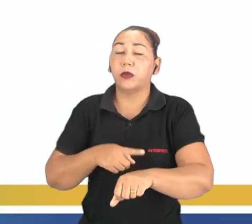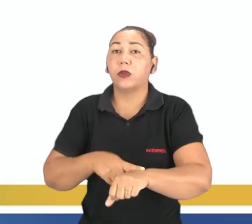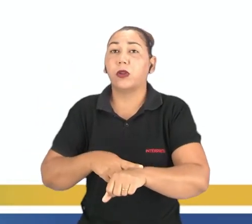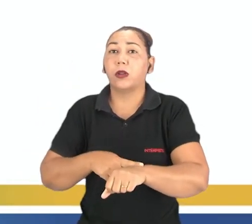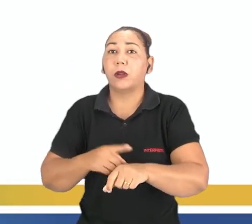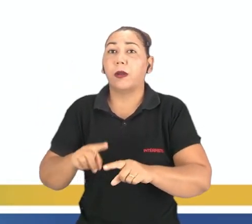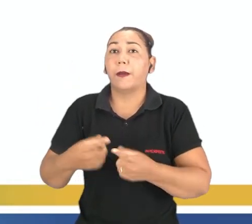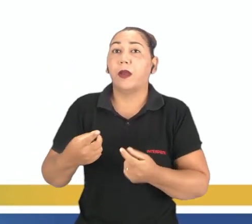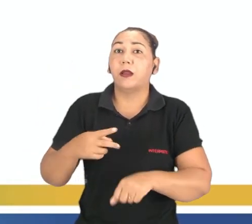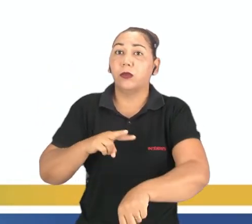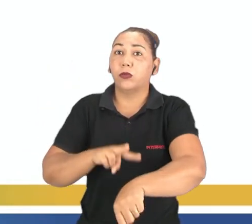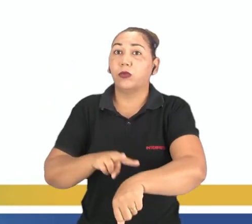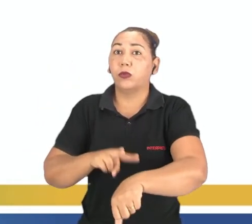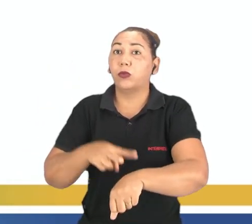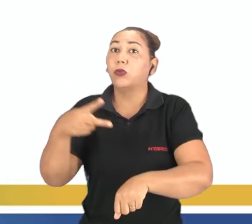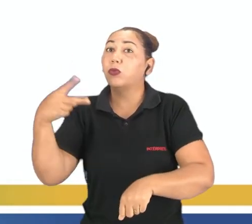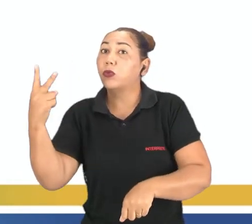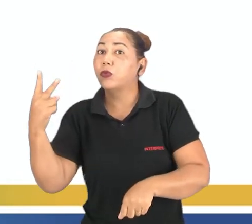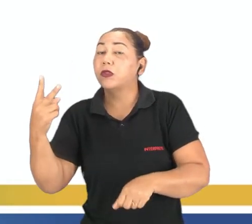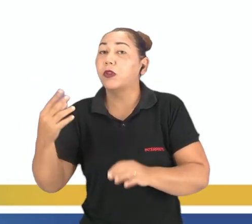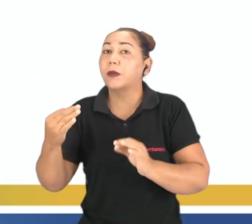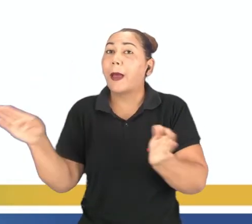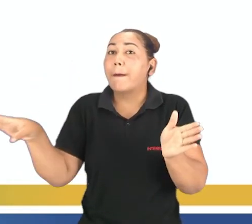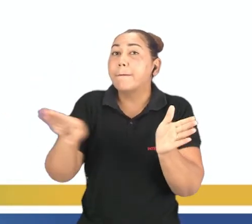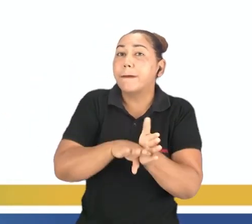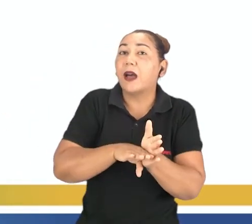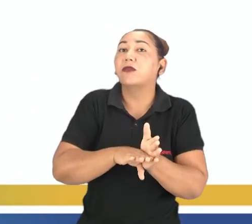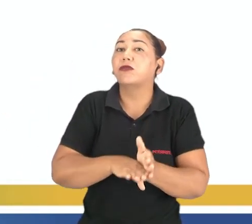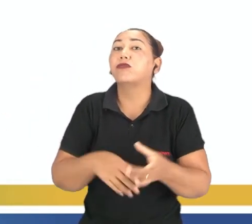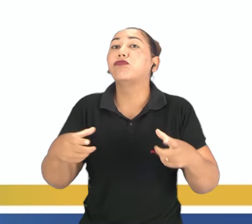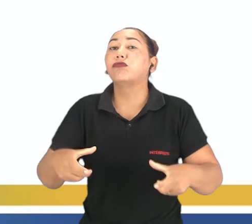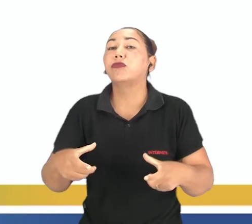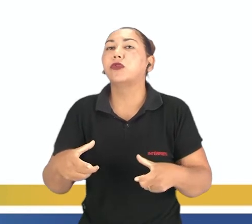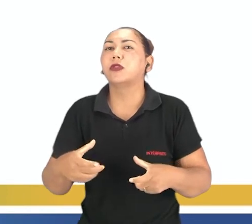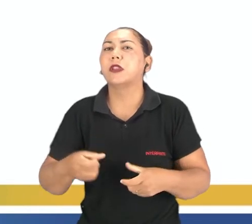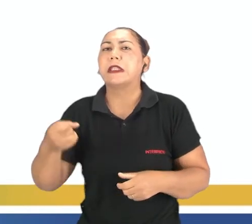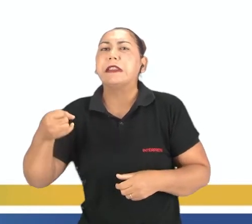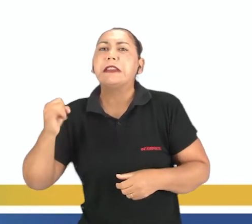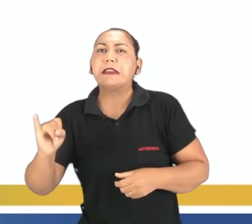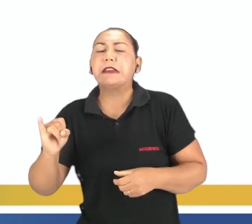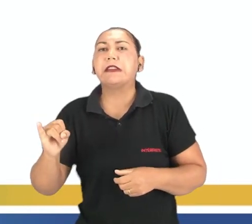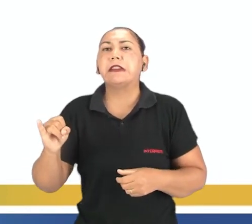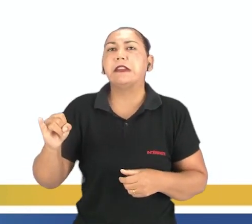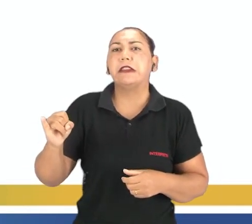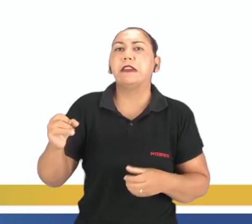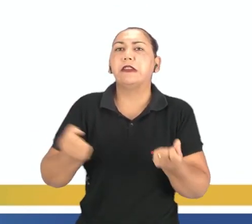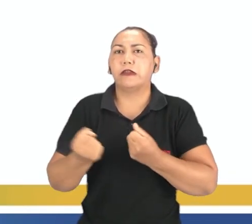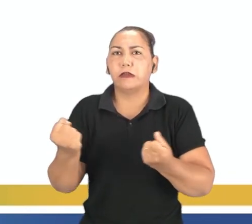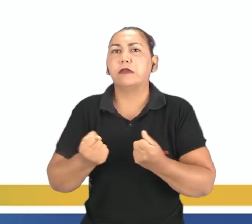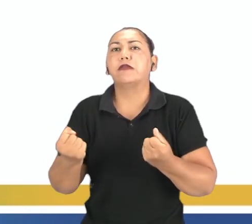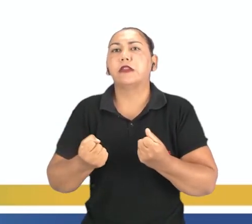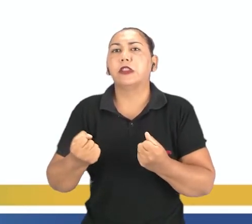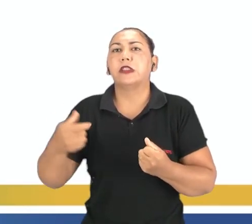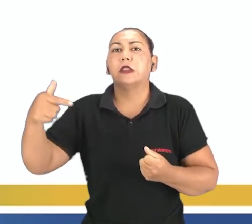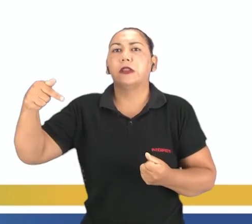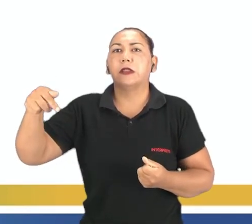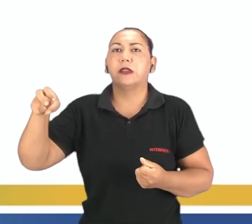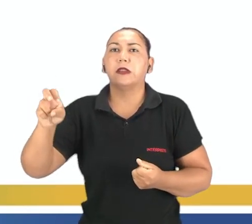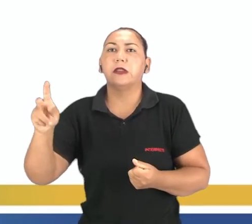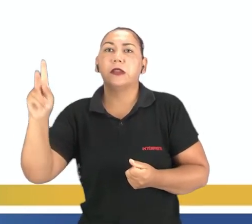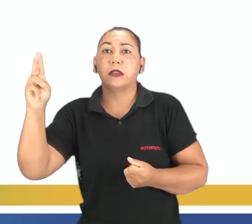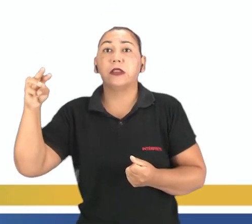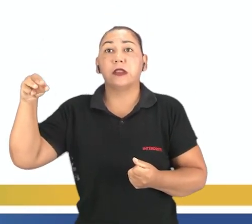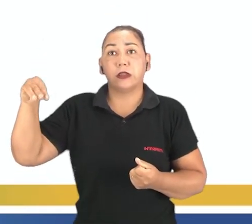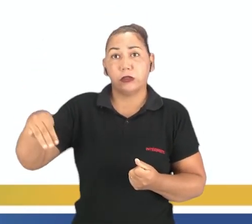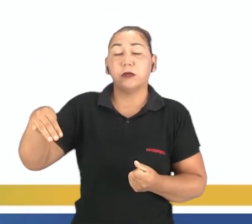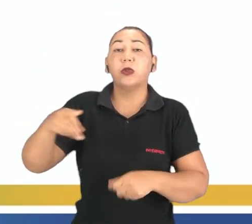chegar ao seu destino. Esse mesmo automóvel gastaria quantas horas aí se estivesse a 75 km por hora? Então, se a gente